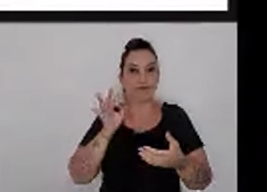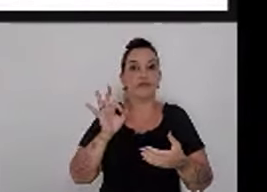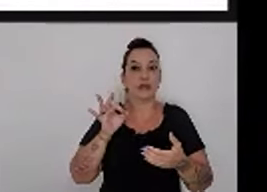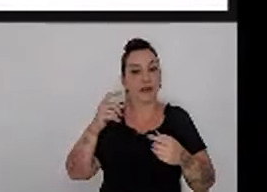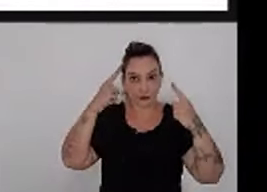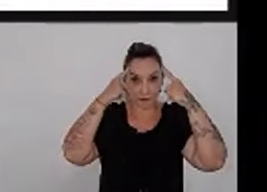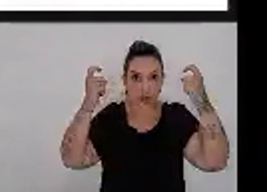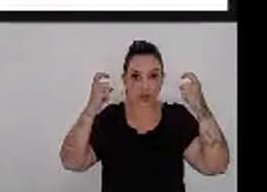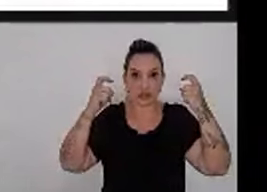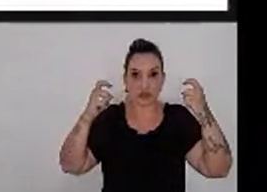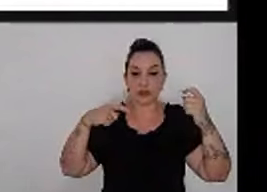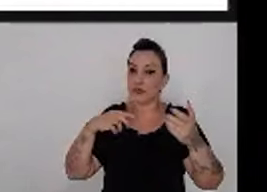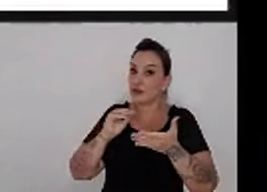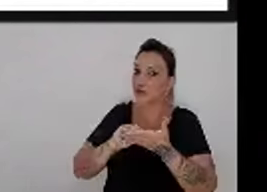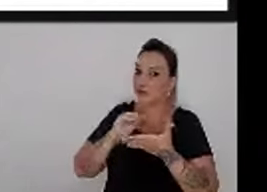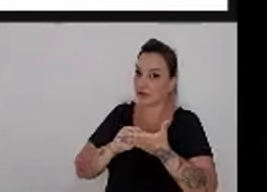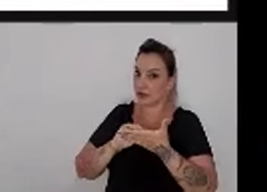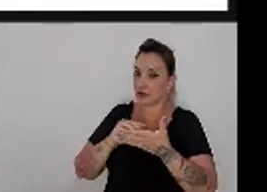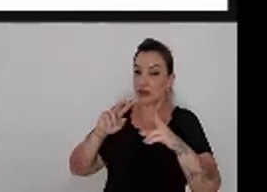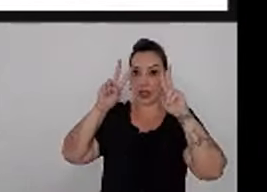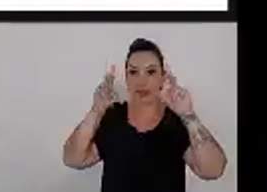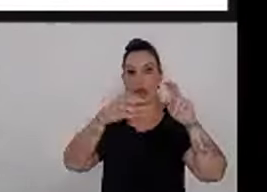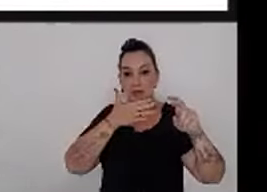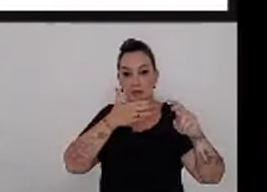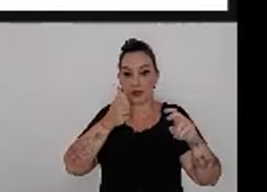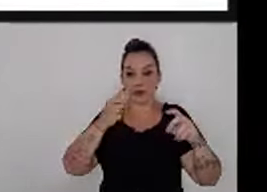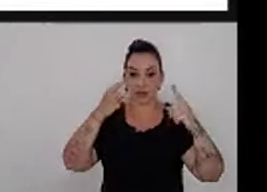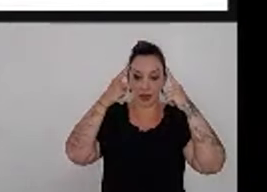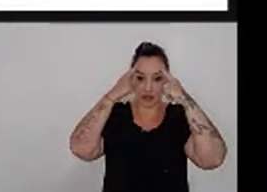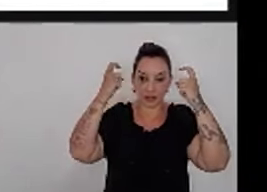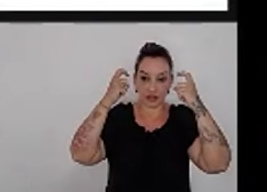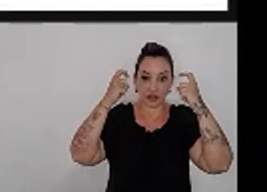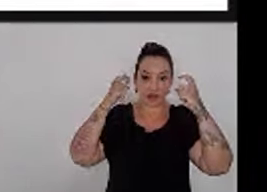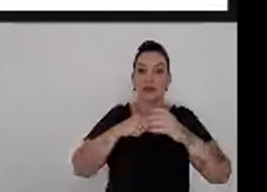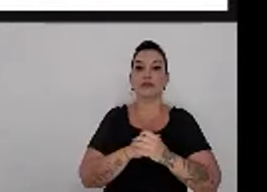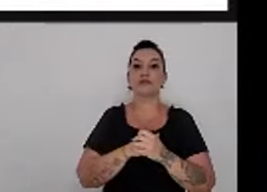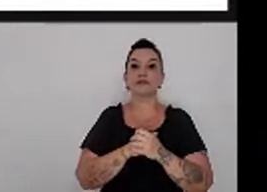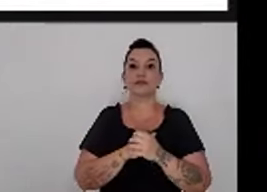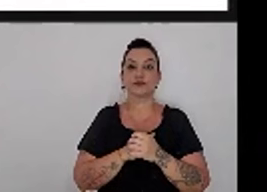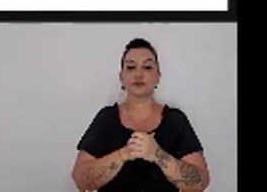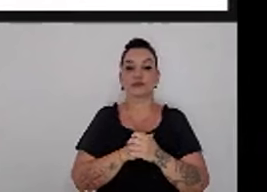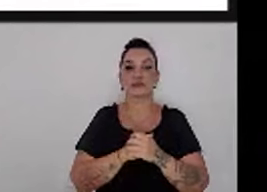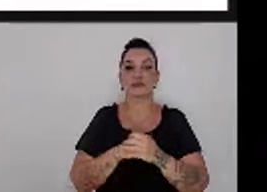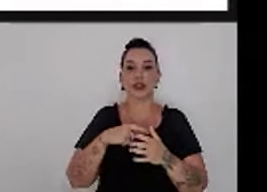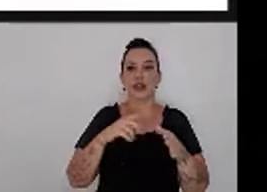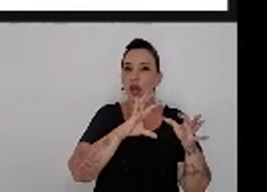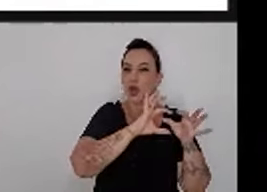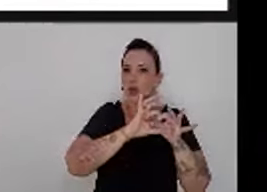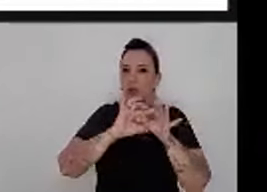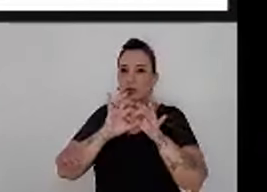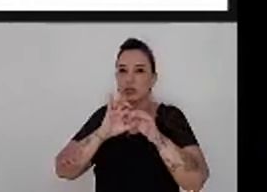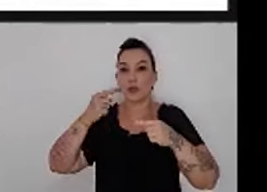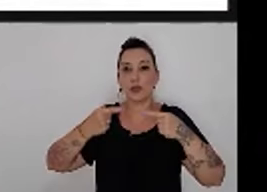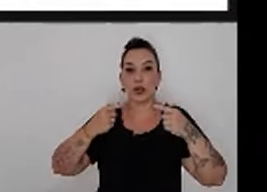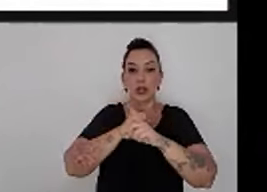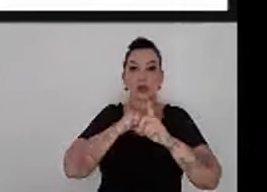que essas violências, que na ausência de um termo melhor estou chamando de violências em público, operam em contexto